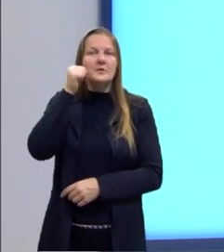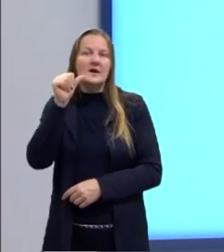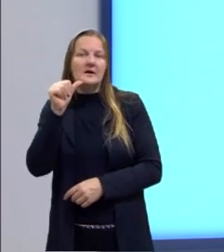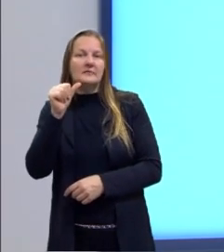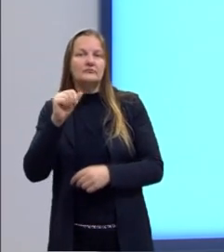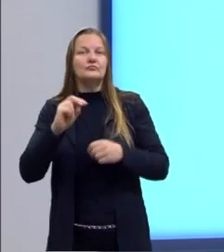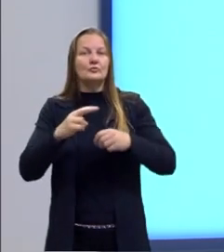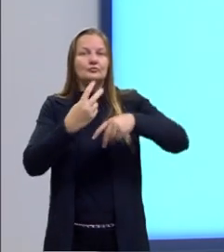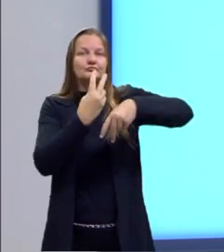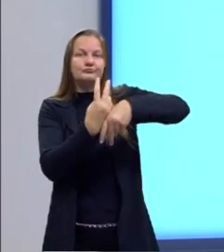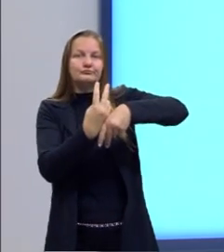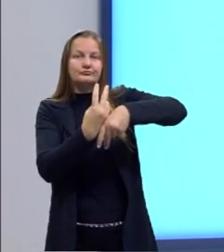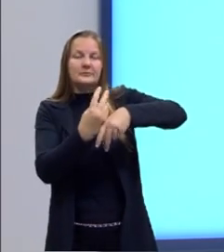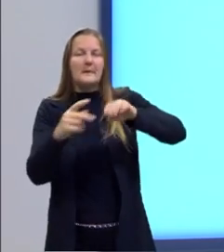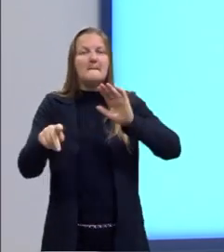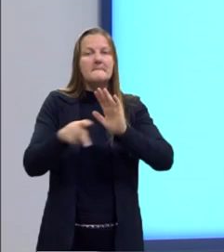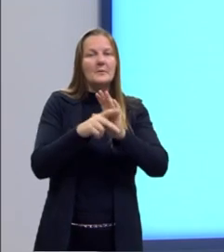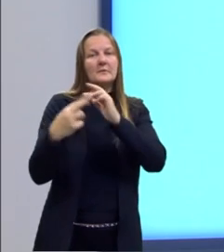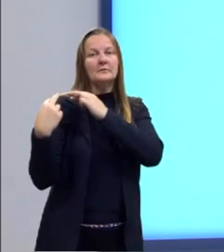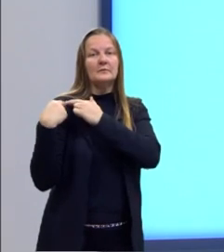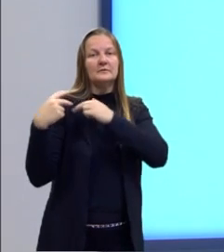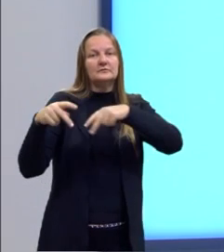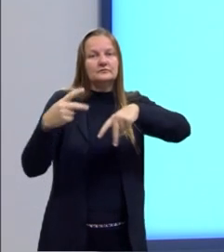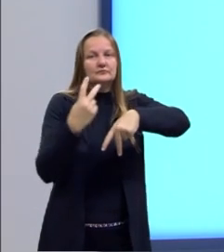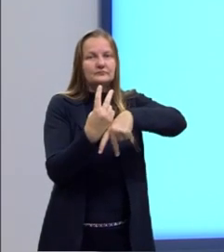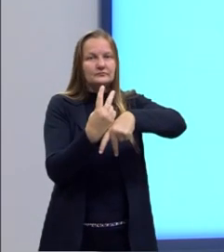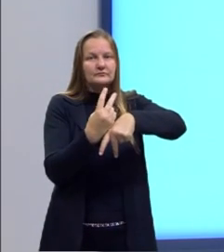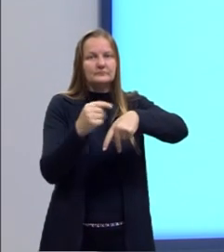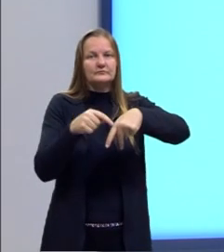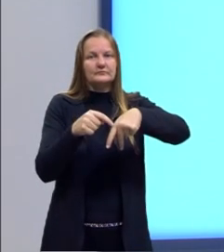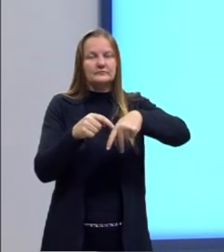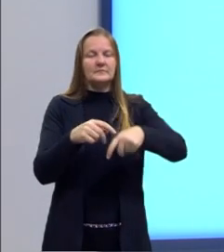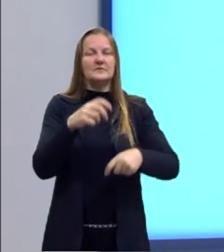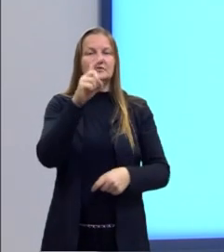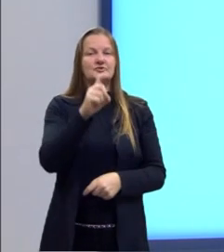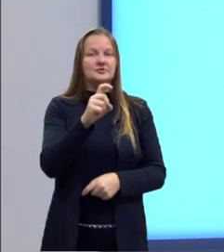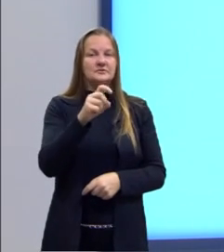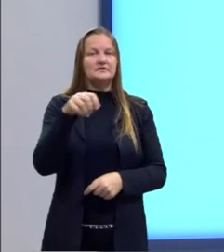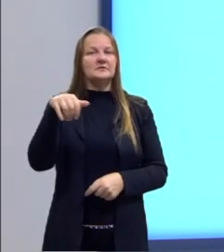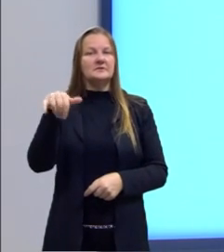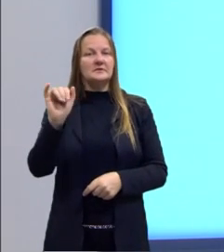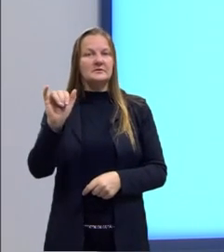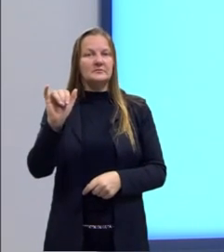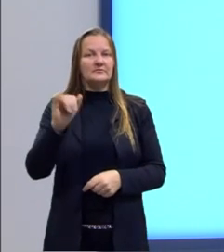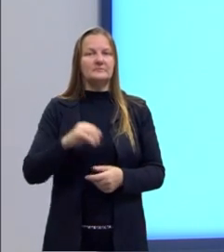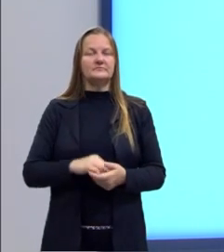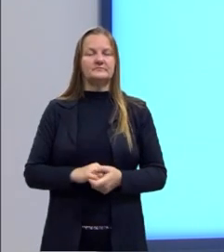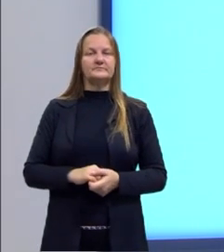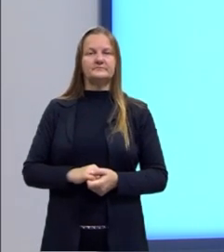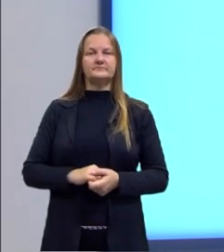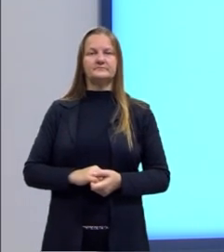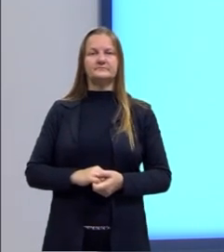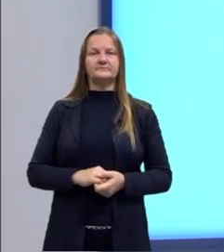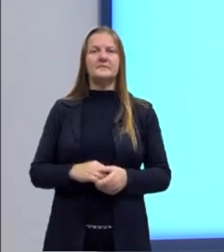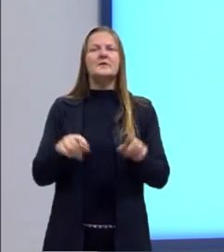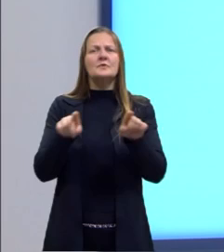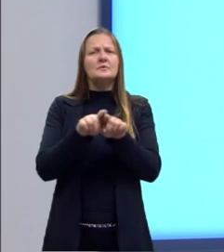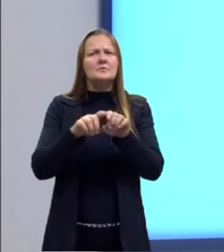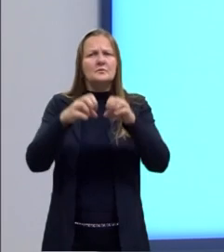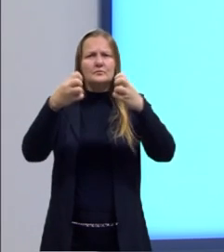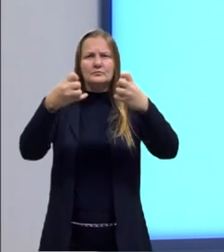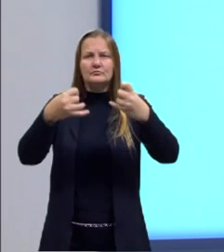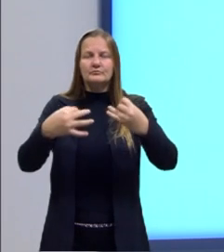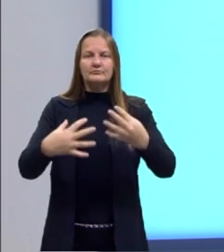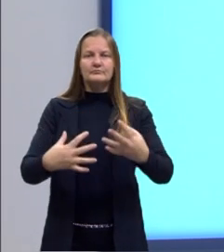biológico da pessoa do indivíduo nesse caso aqui ó é x y Então